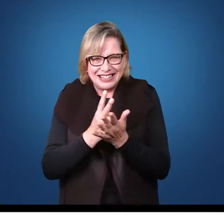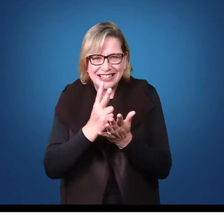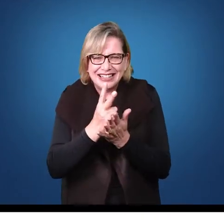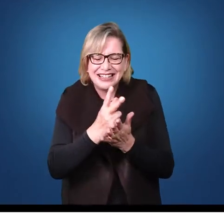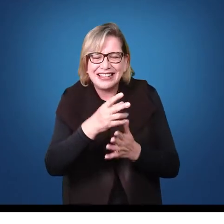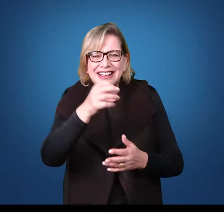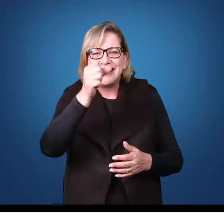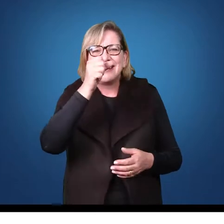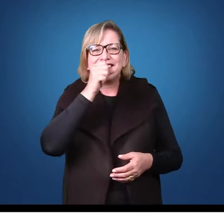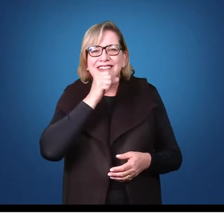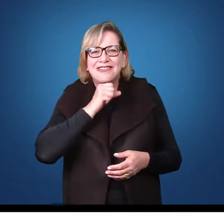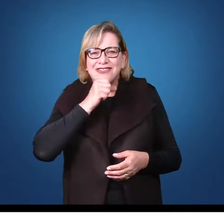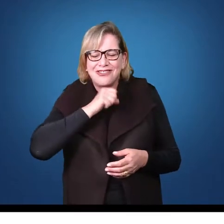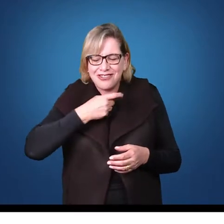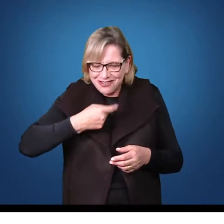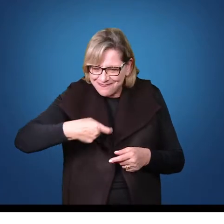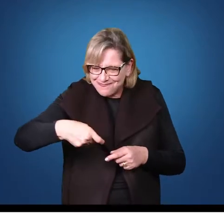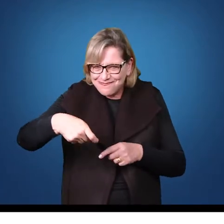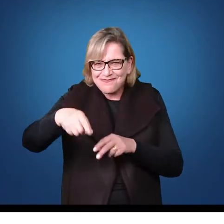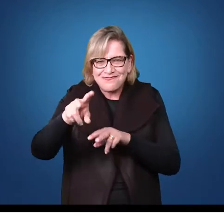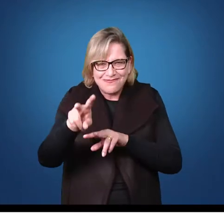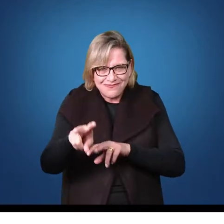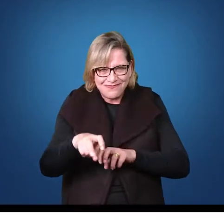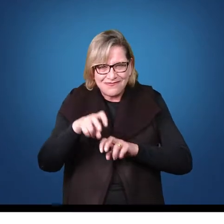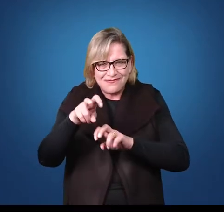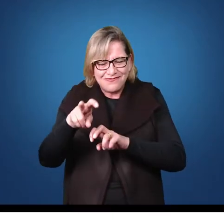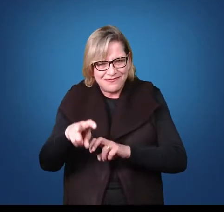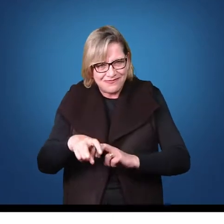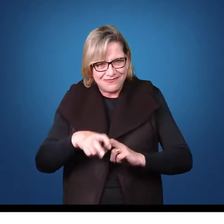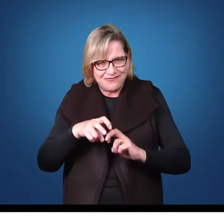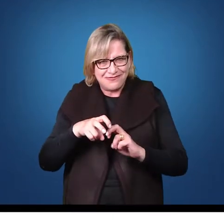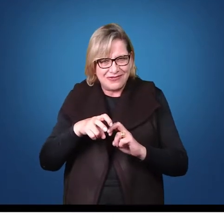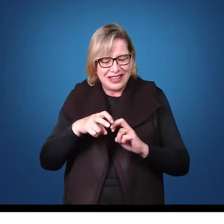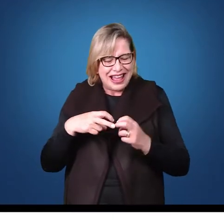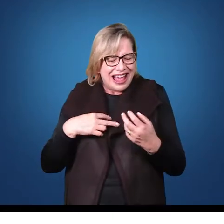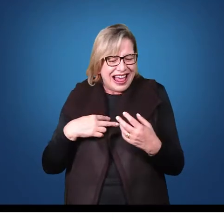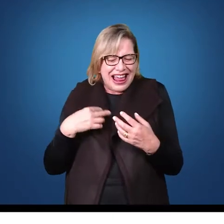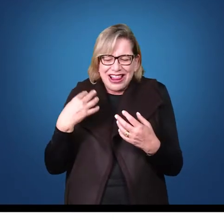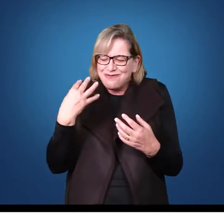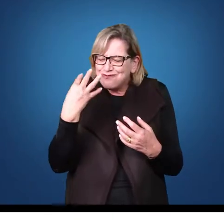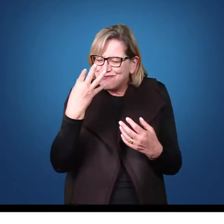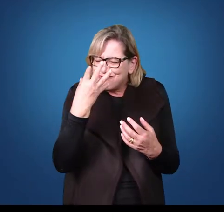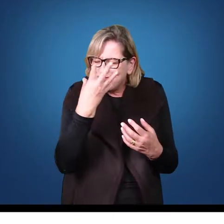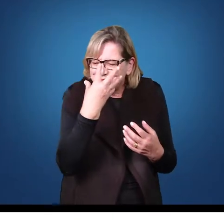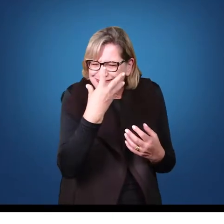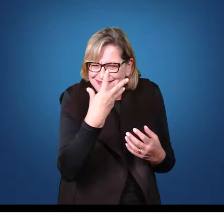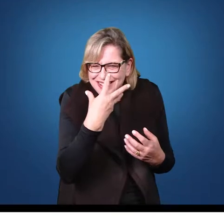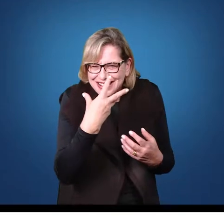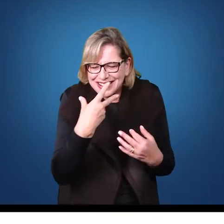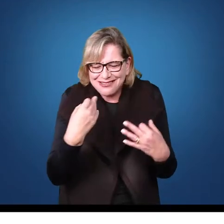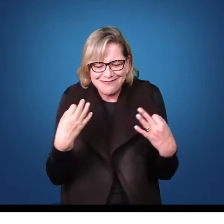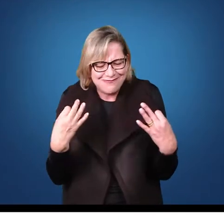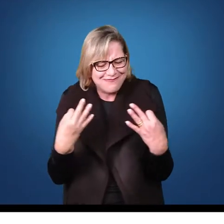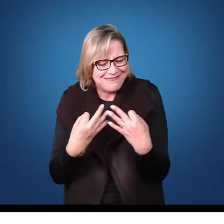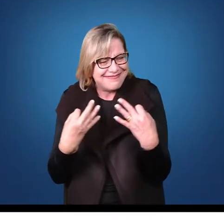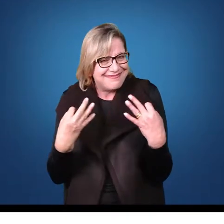vovô ia para a horta, ele ficava lindo, maravilhosamente